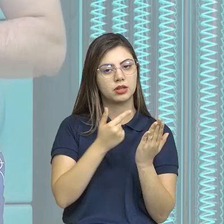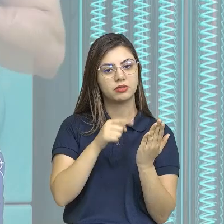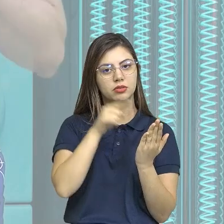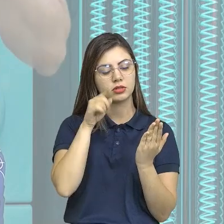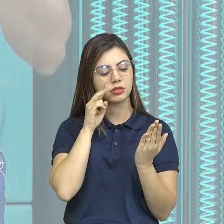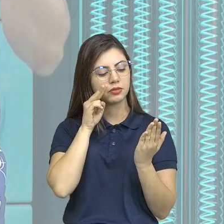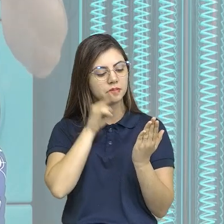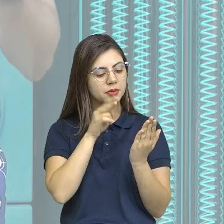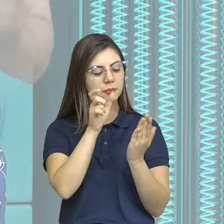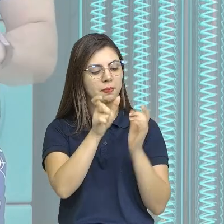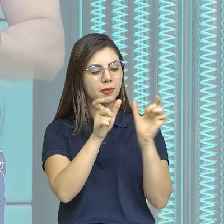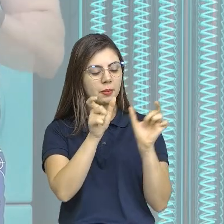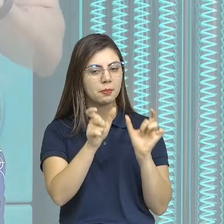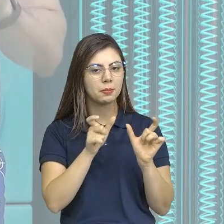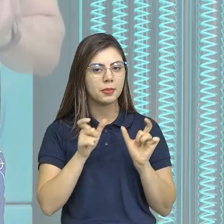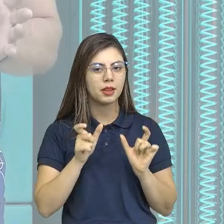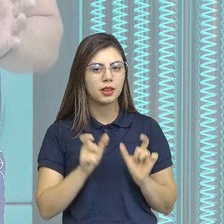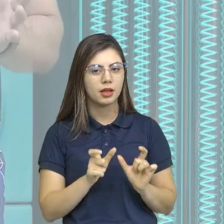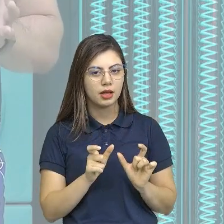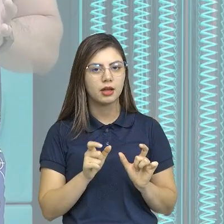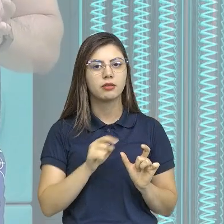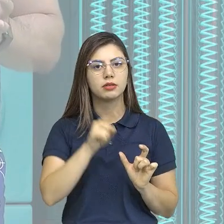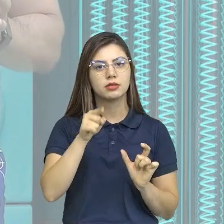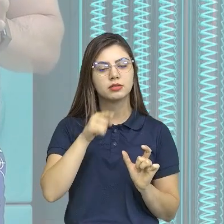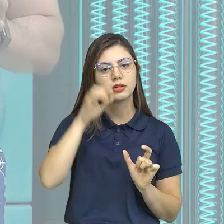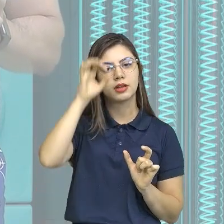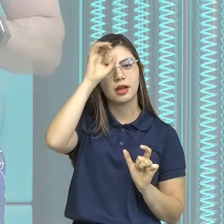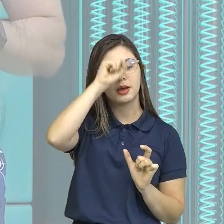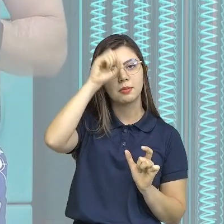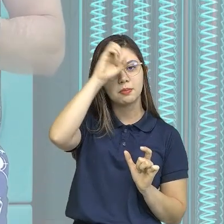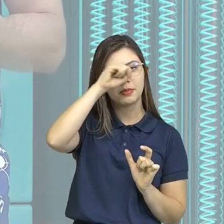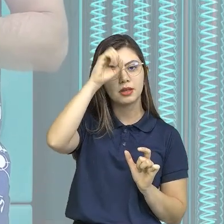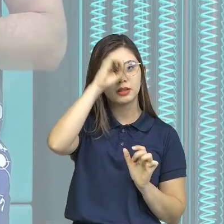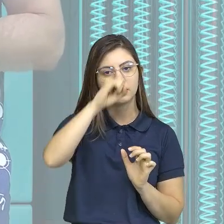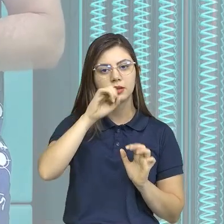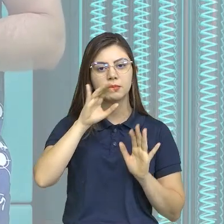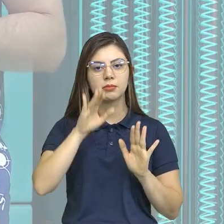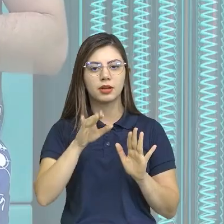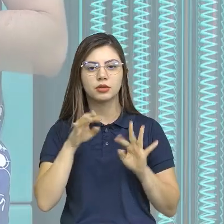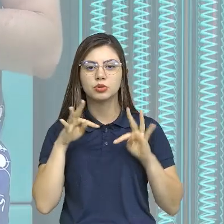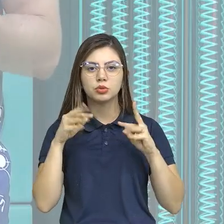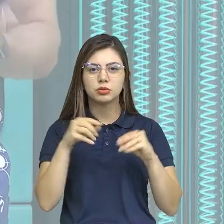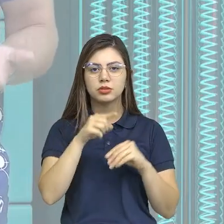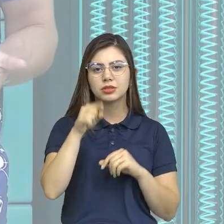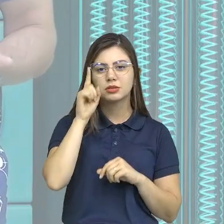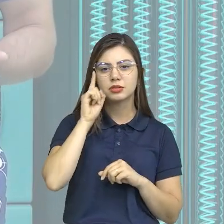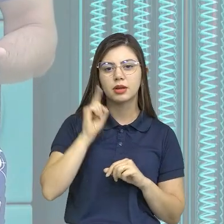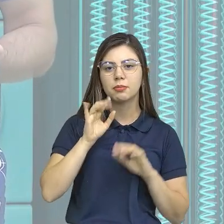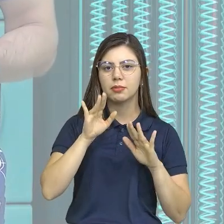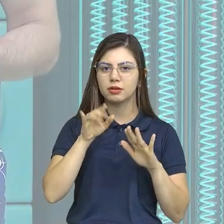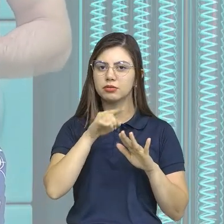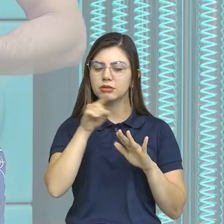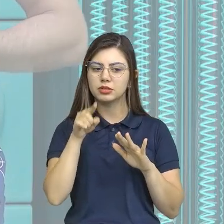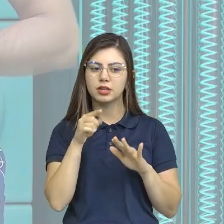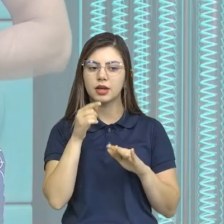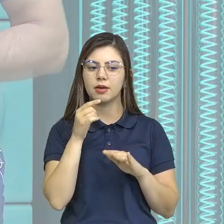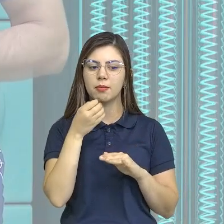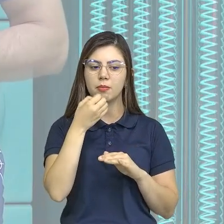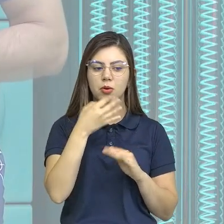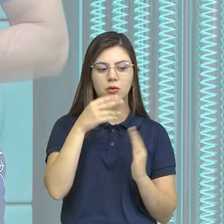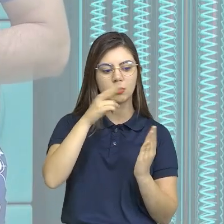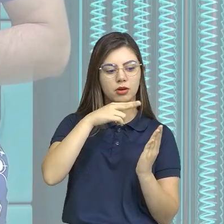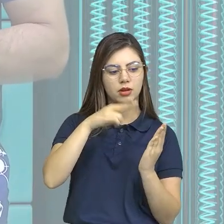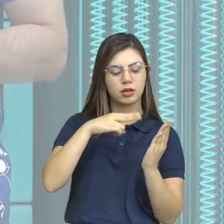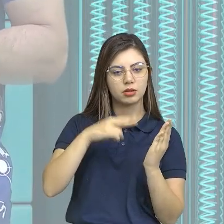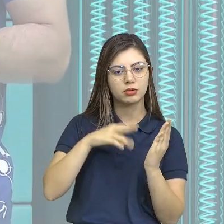por palavra, prestando atenção em absolutamente tudo, né? Porque você está curtindo aquele momento e com muito tempo. Mas há